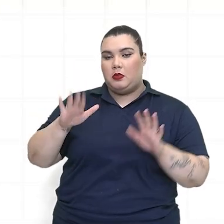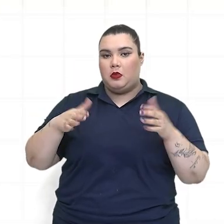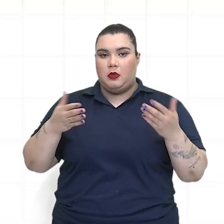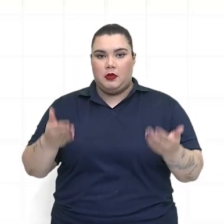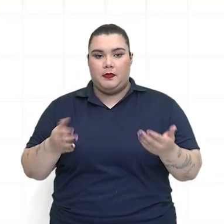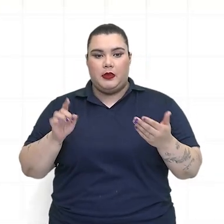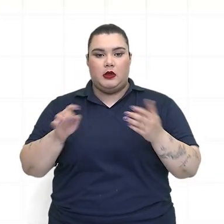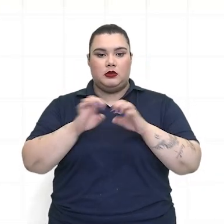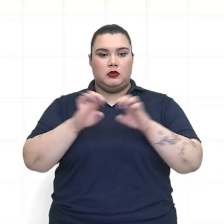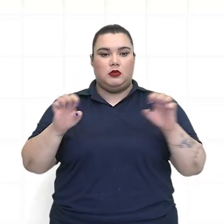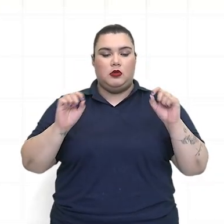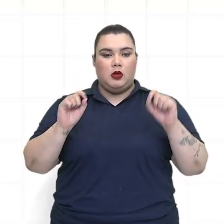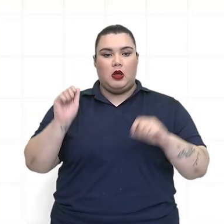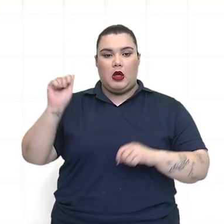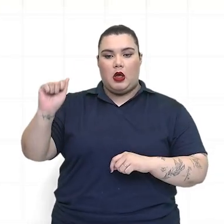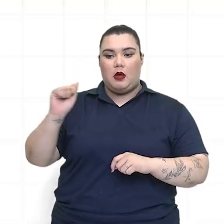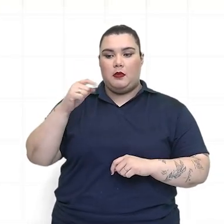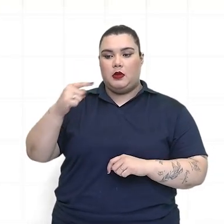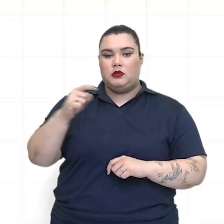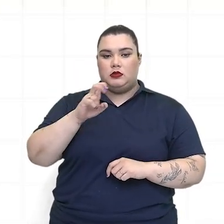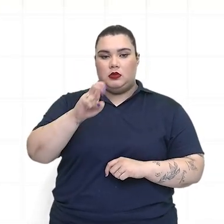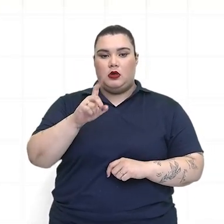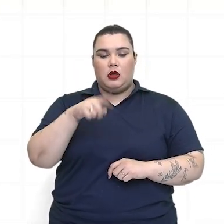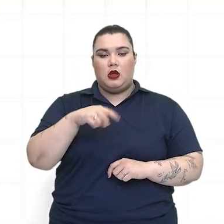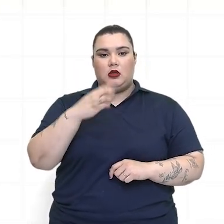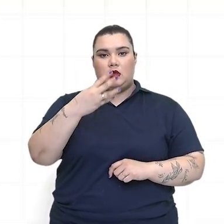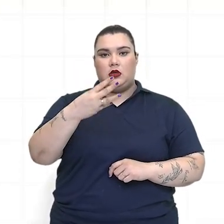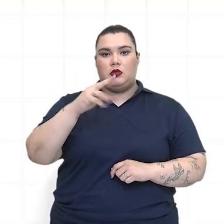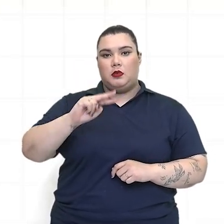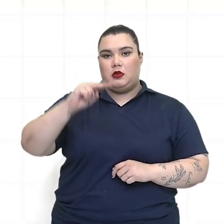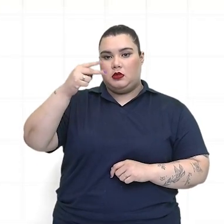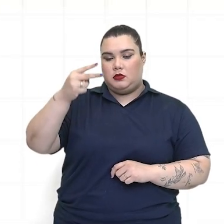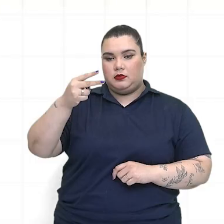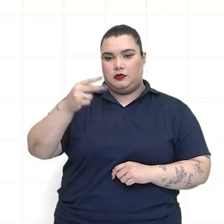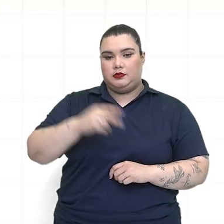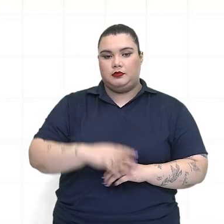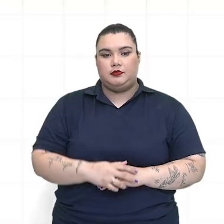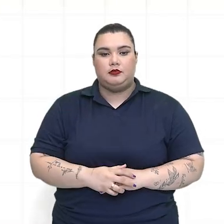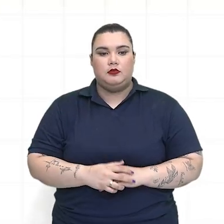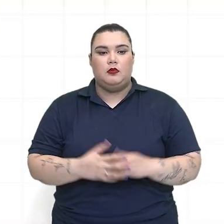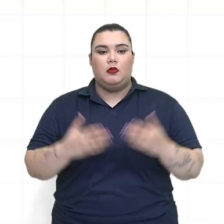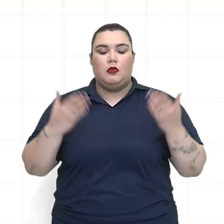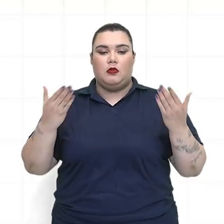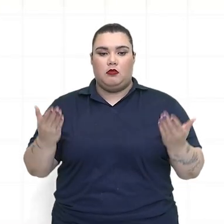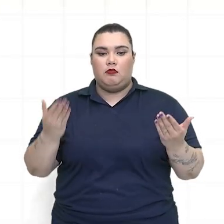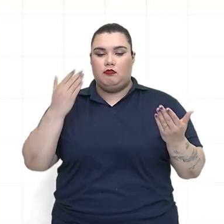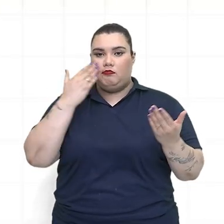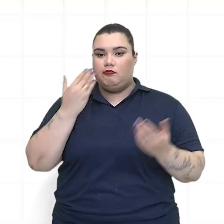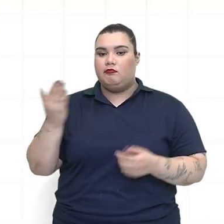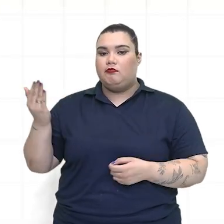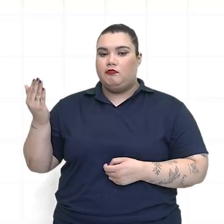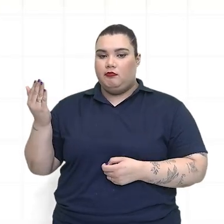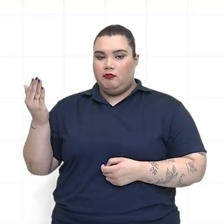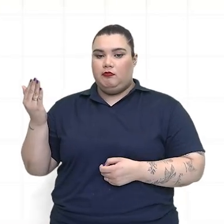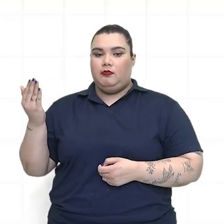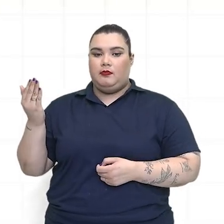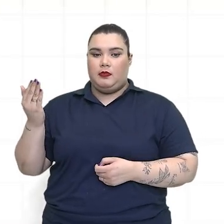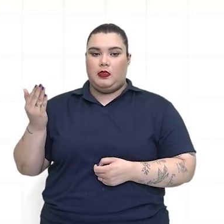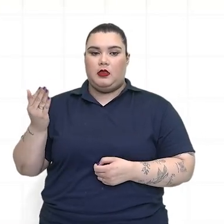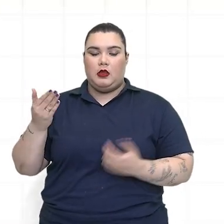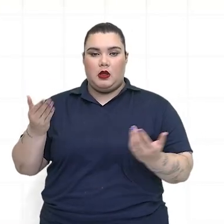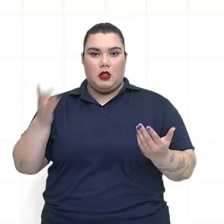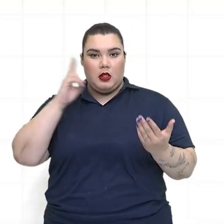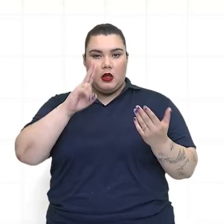A expressão diz que A menos 5 é igual a 3 ao quadrado. Então, de acordo, né,